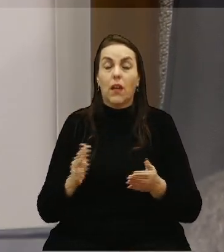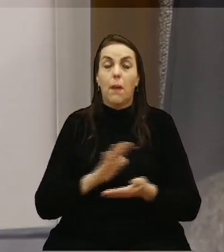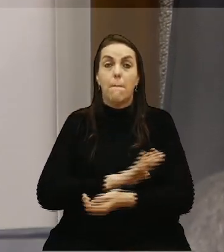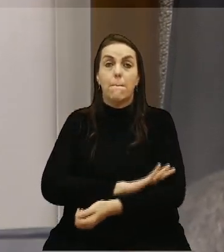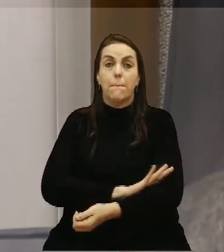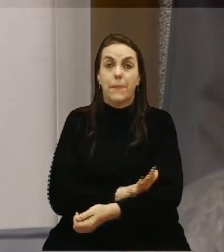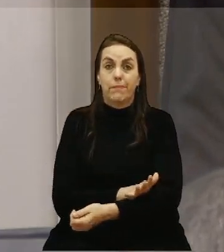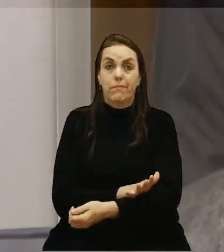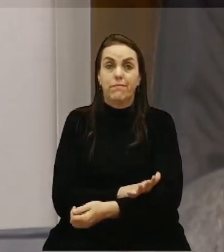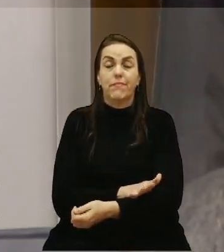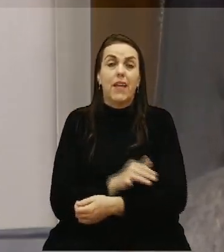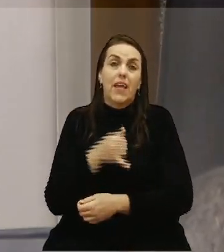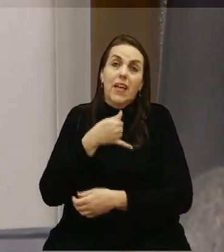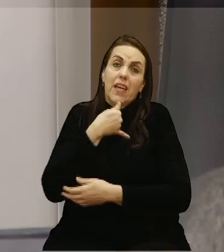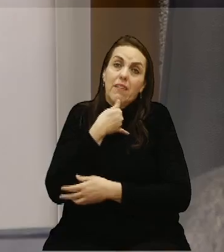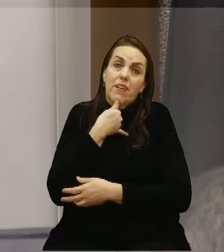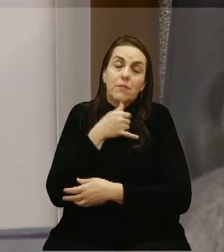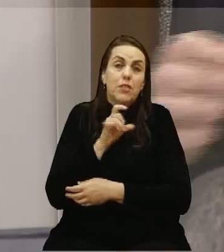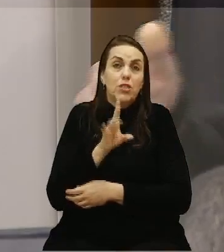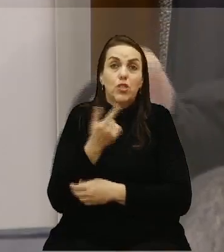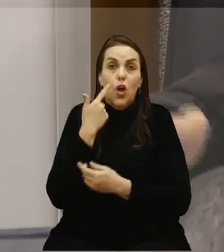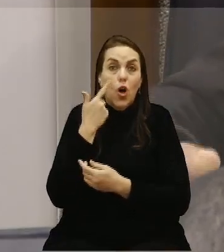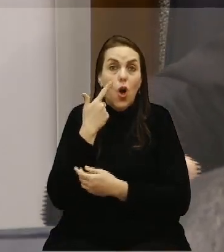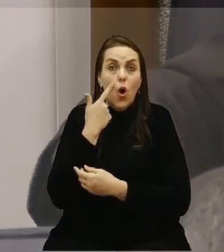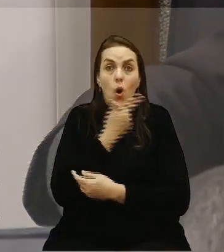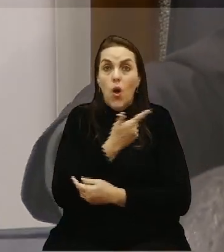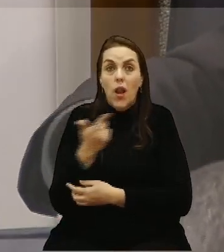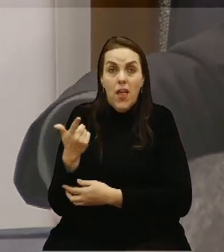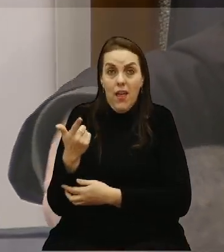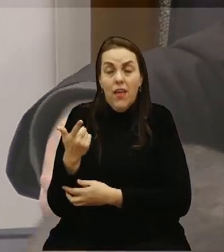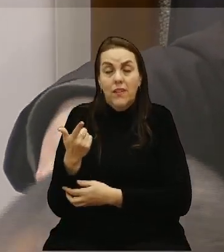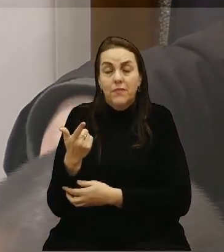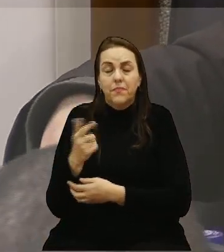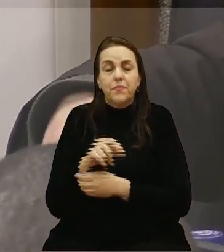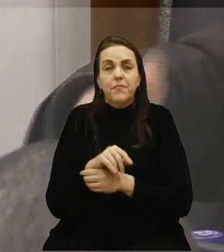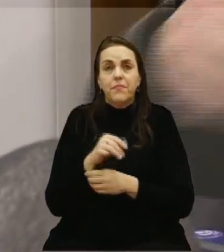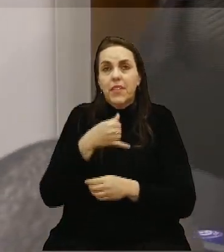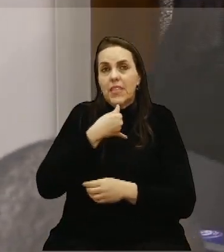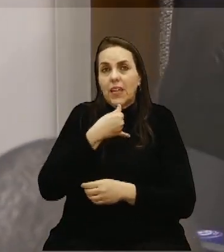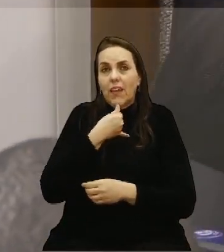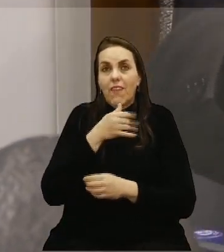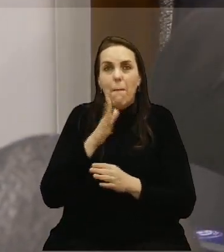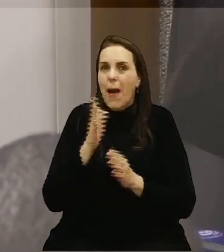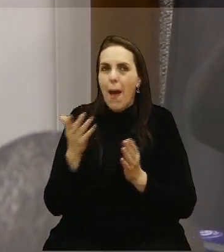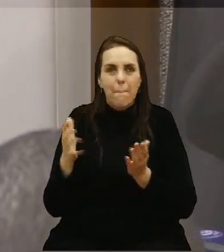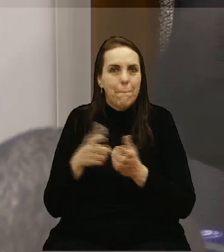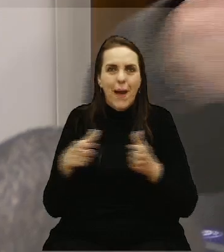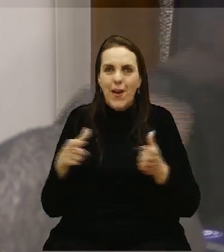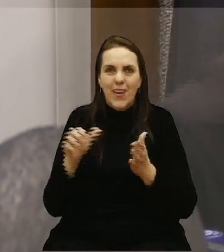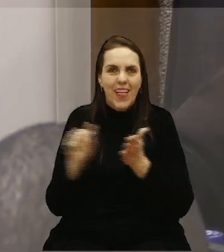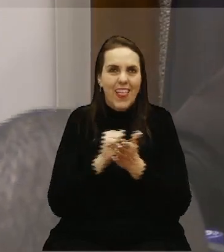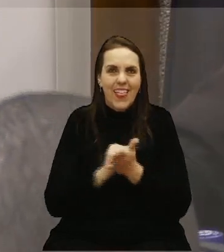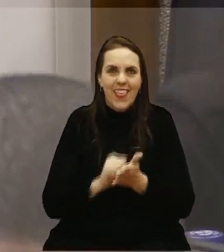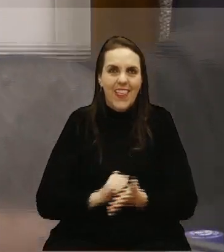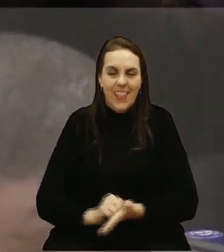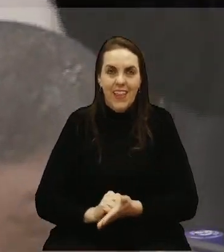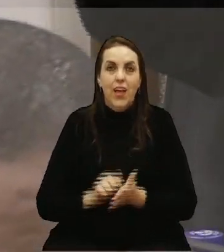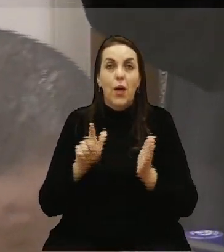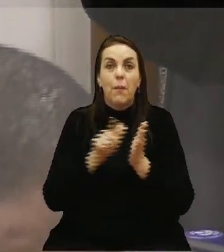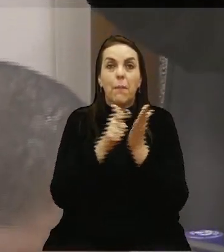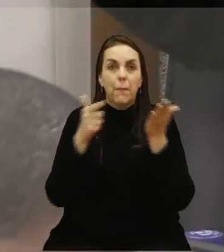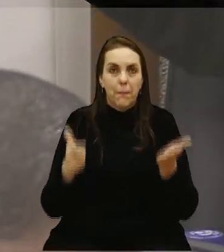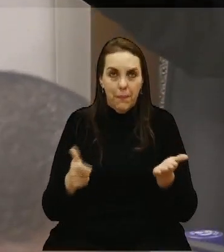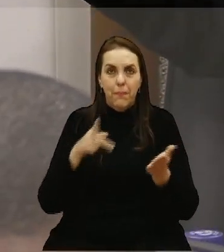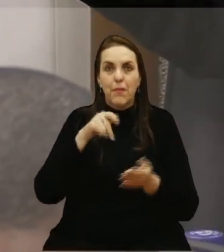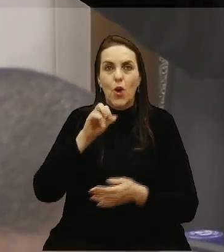racismo, infelizmente, é só você olhar, pena que boa parte já excluiu, mas se tu olhar no jornal Pioneiro, Lê ou Vê, se tu olhar